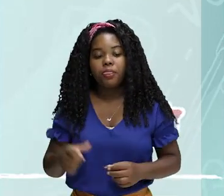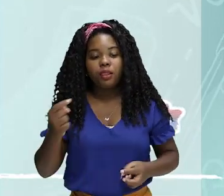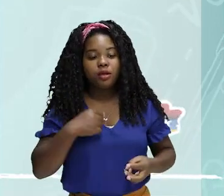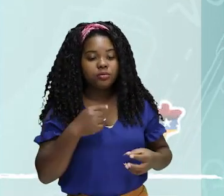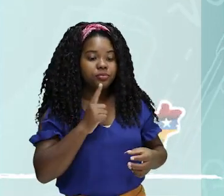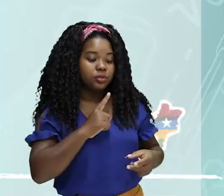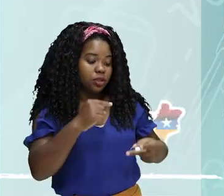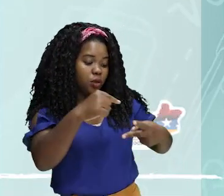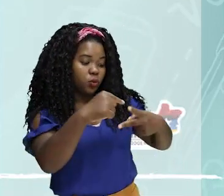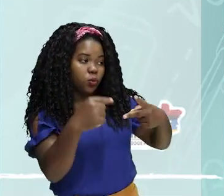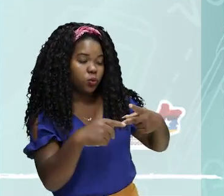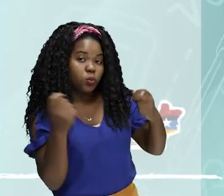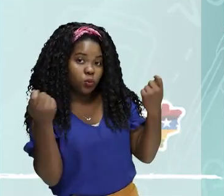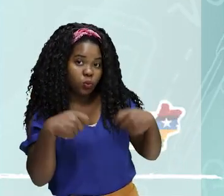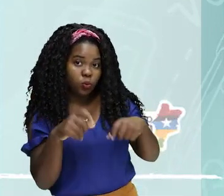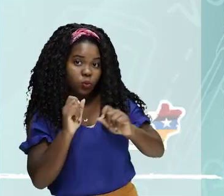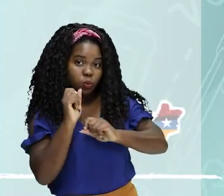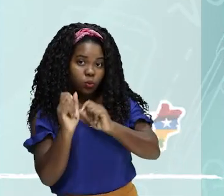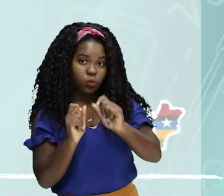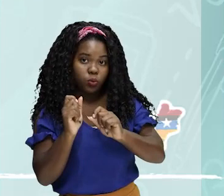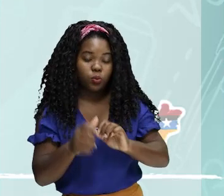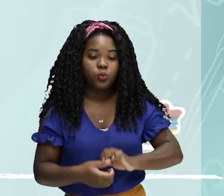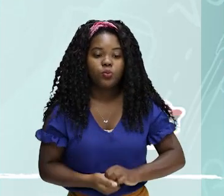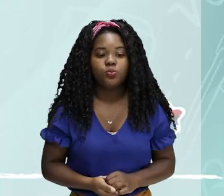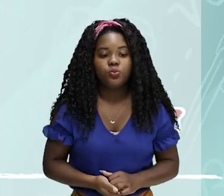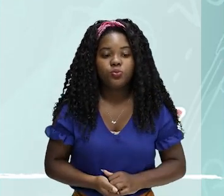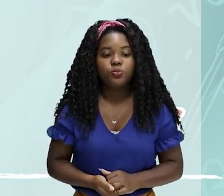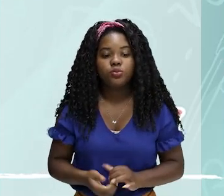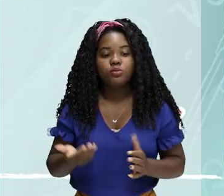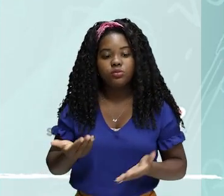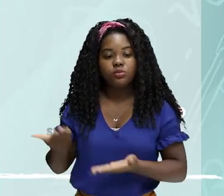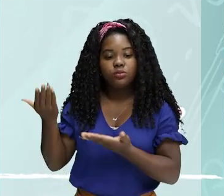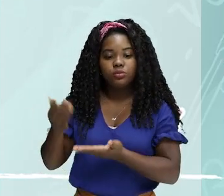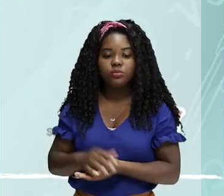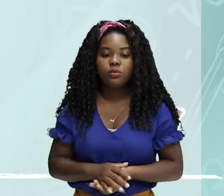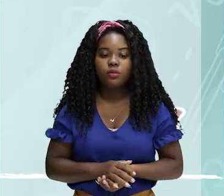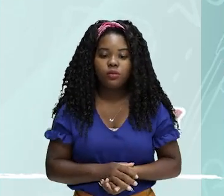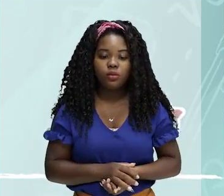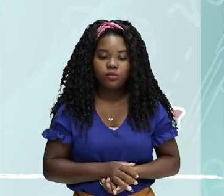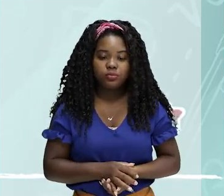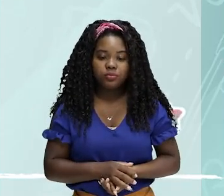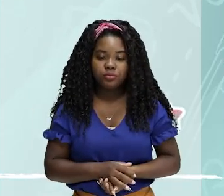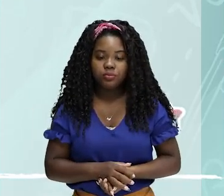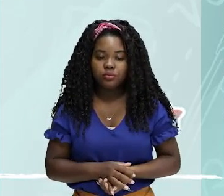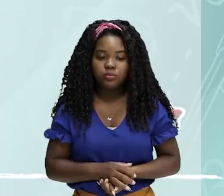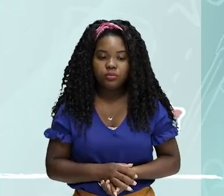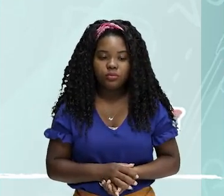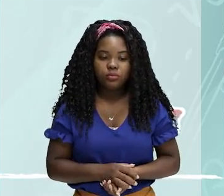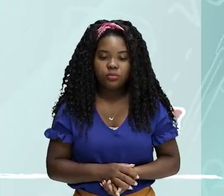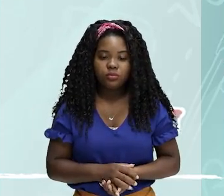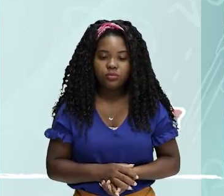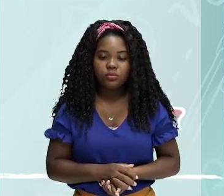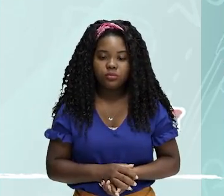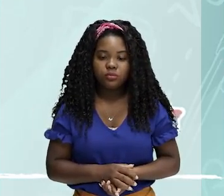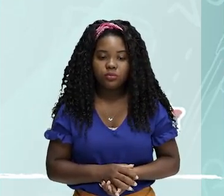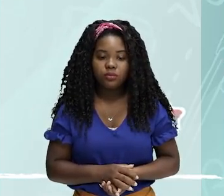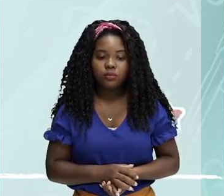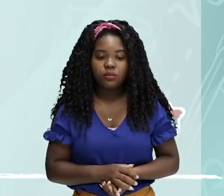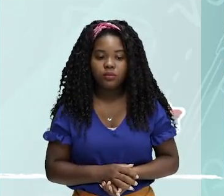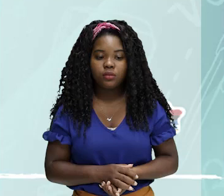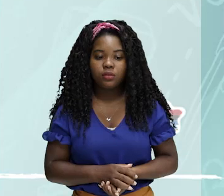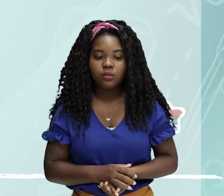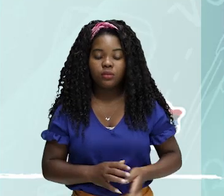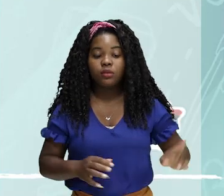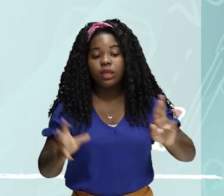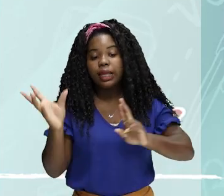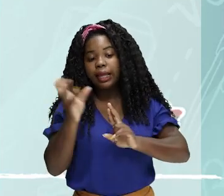duas possibilidades. Hacen referência a acciones del pasado que han sido acabadas